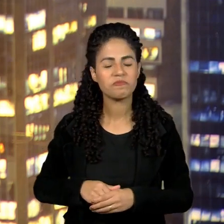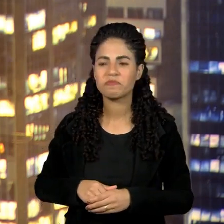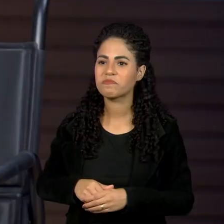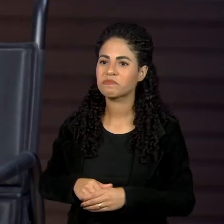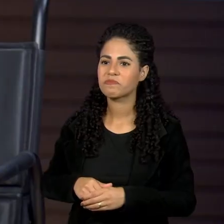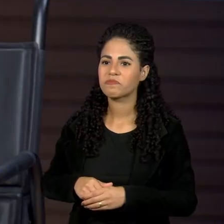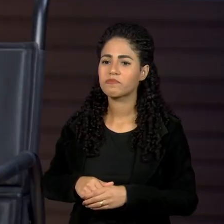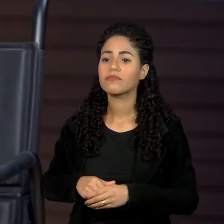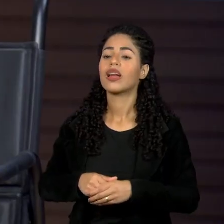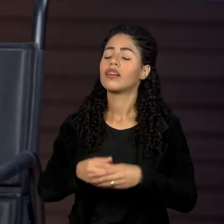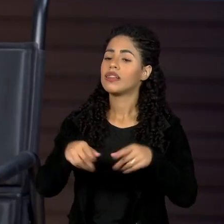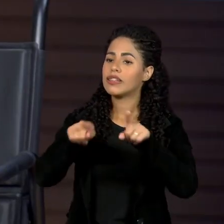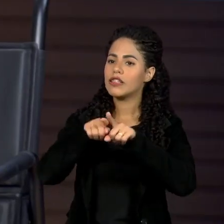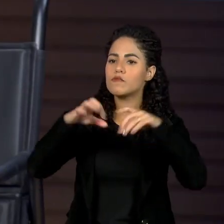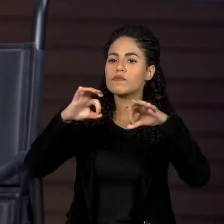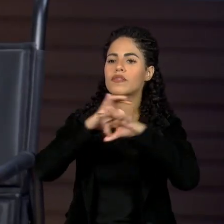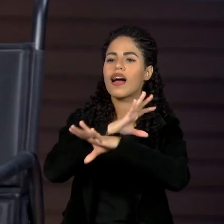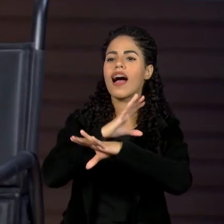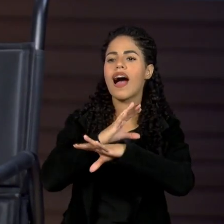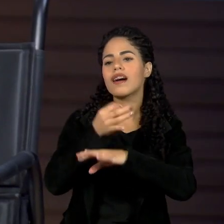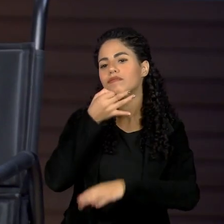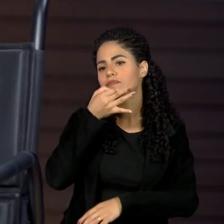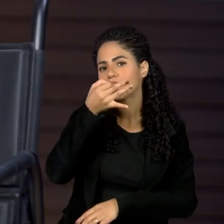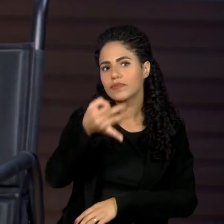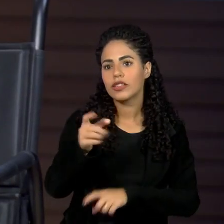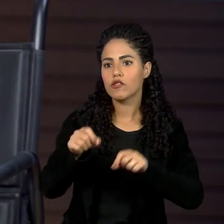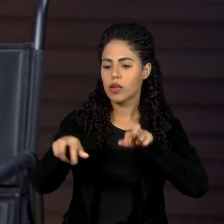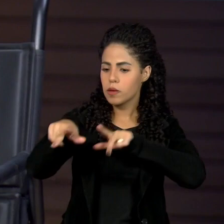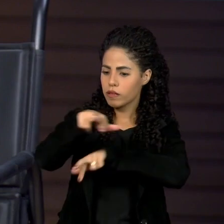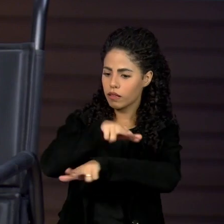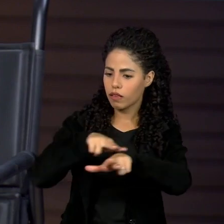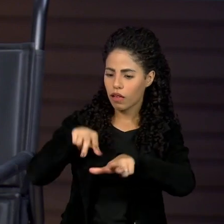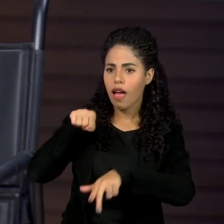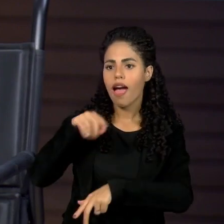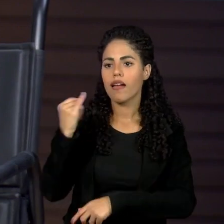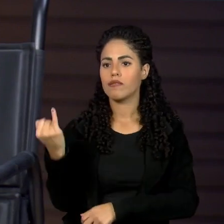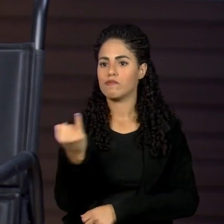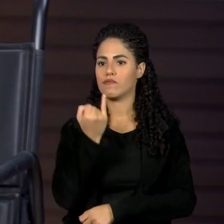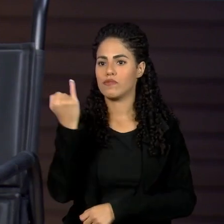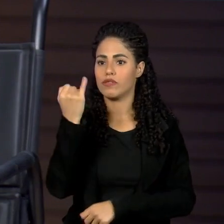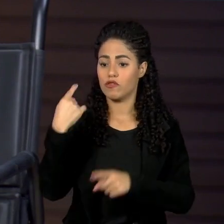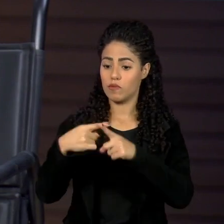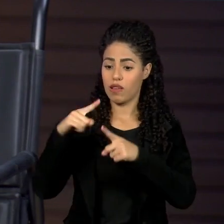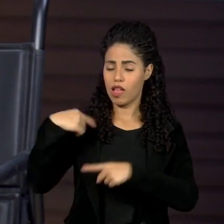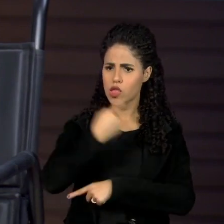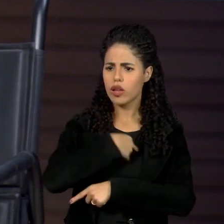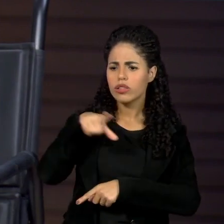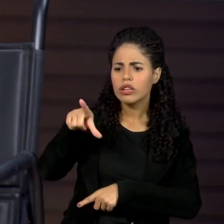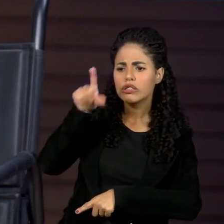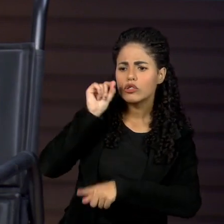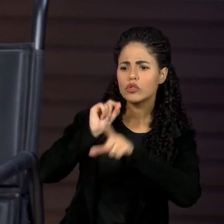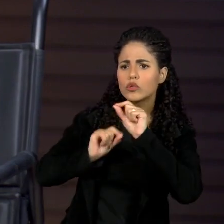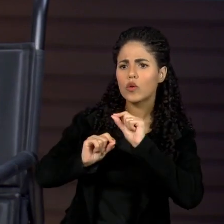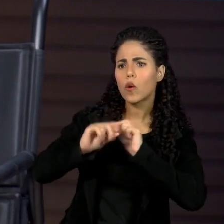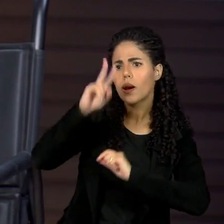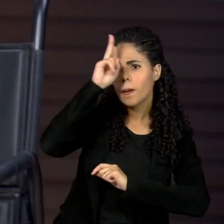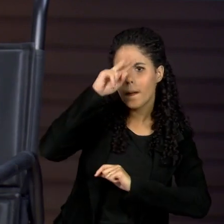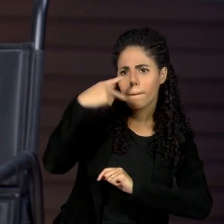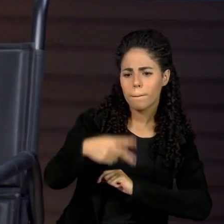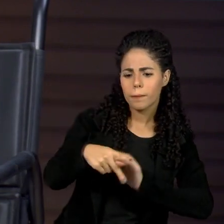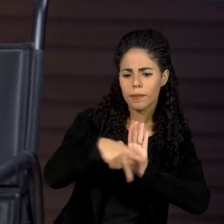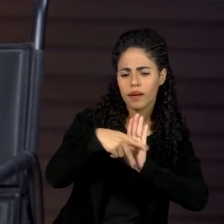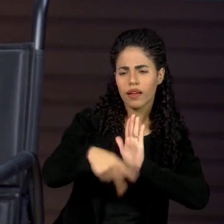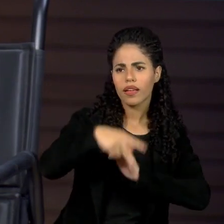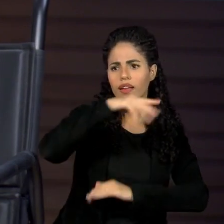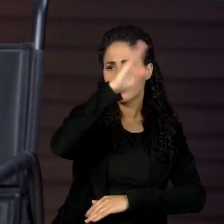E eu queria terminar falando um pouquinho sobre a importância da diversidade, porque quando a gente escolhe uma história nacional, né, do Brasil, a